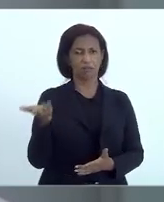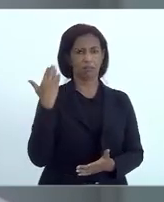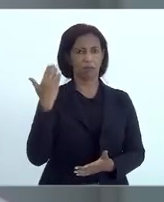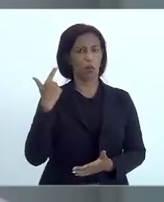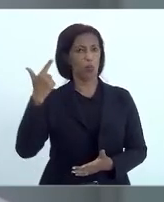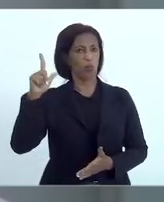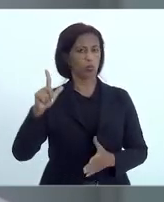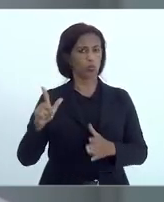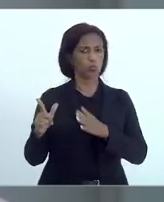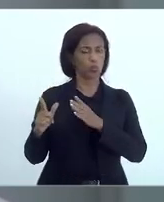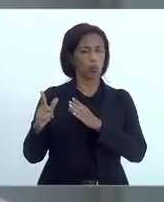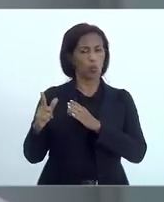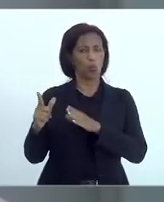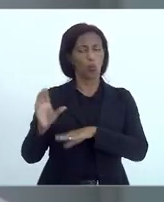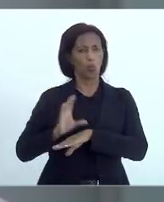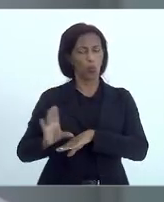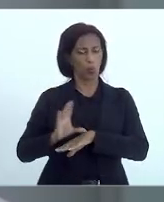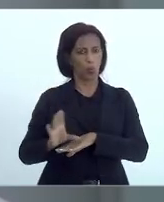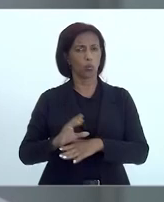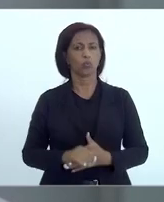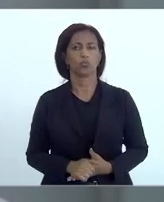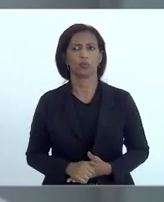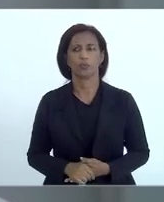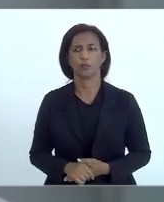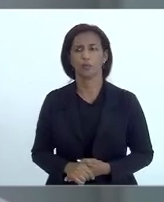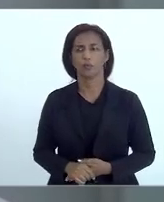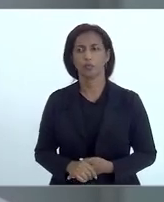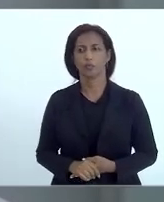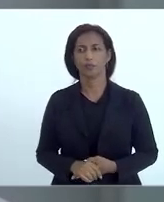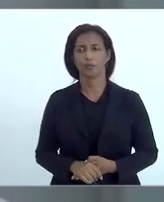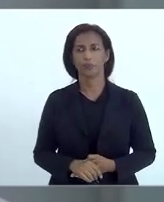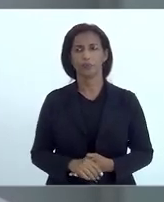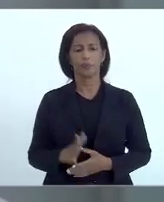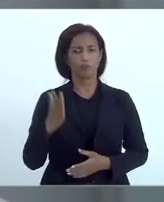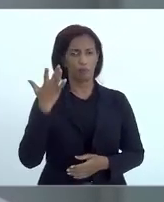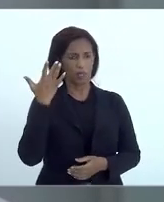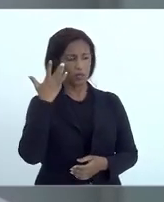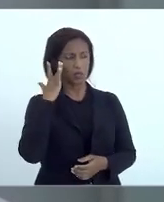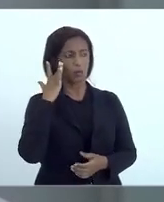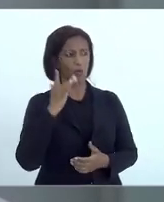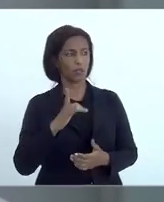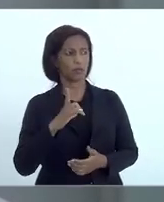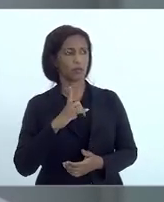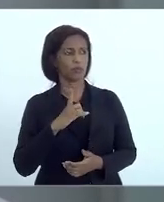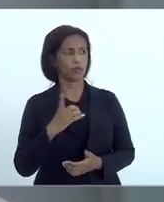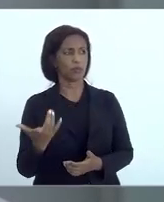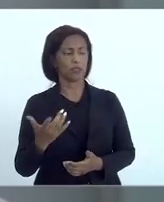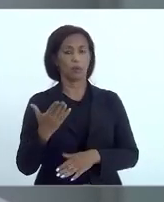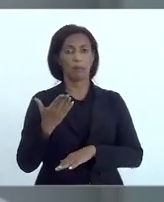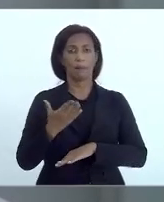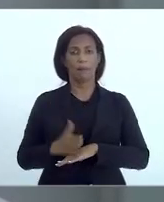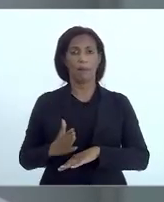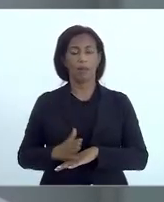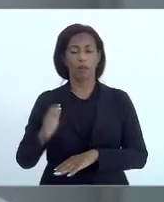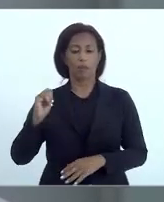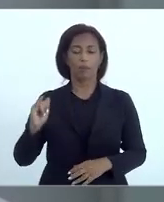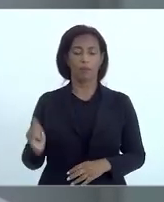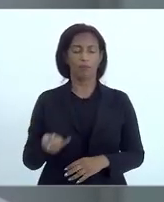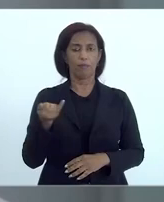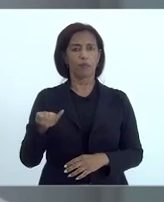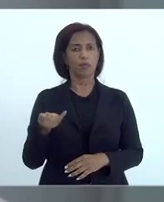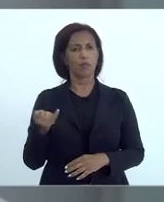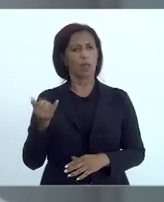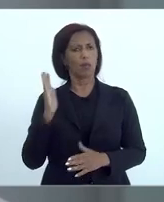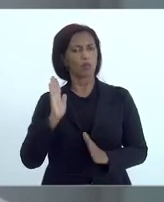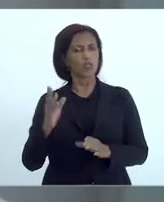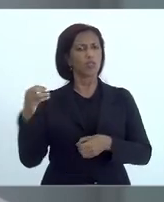outro curso agora do se eu não me engano do que o Ah mas eu acho que seria mais prático reaproveitar